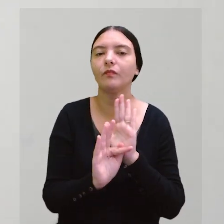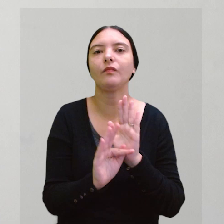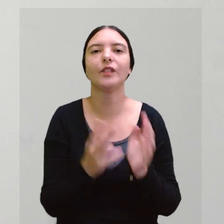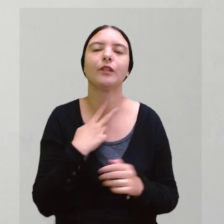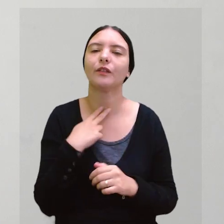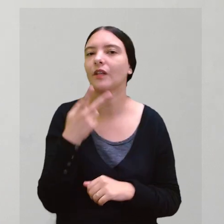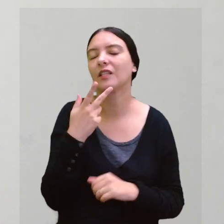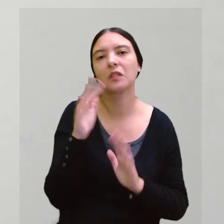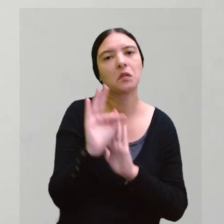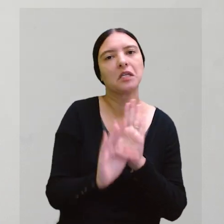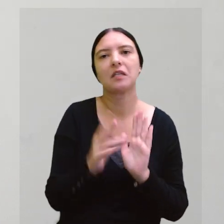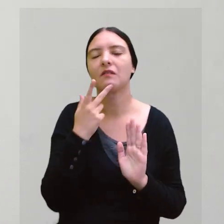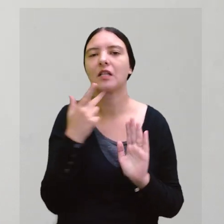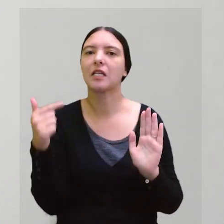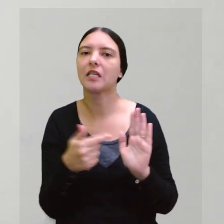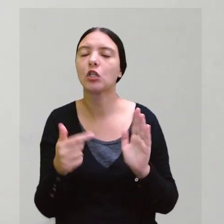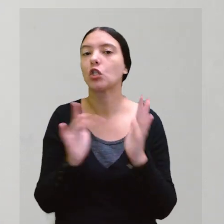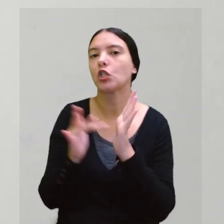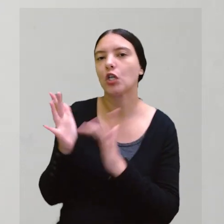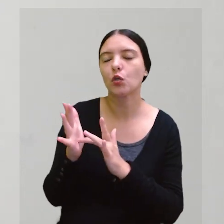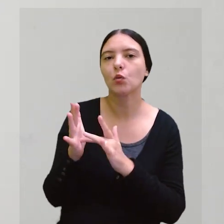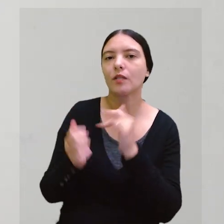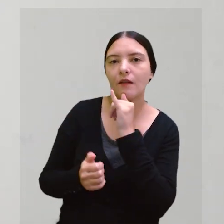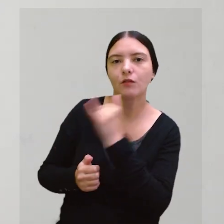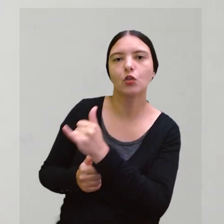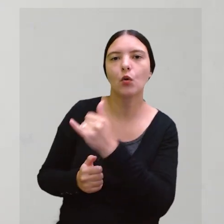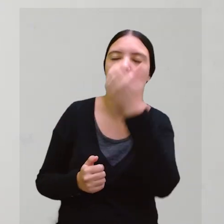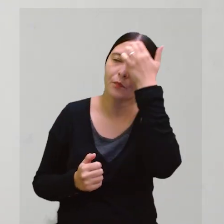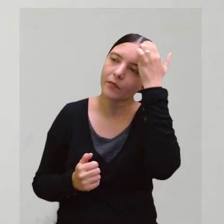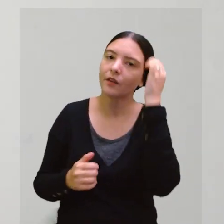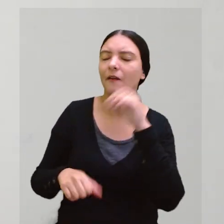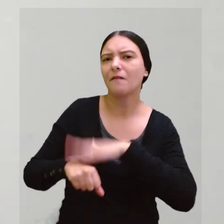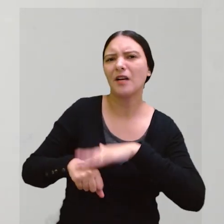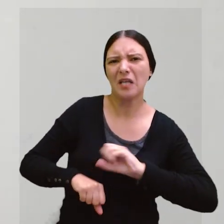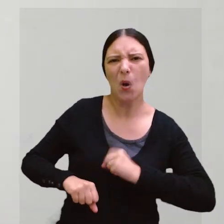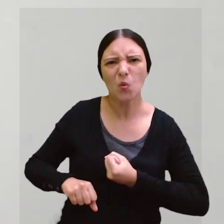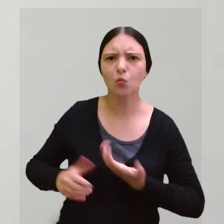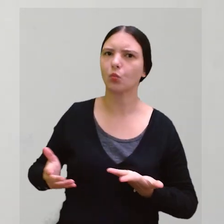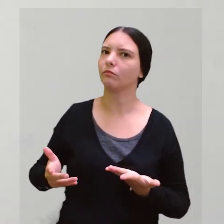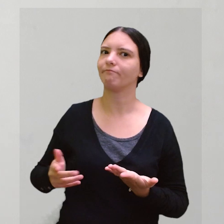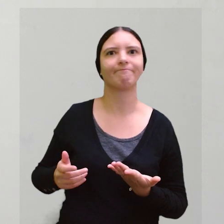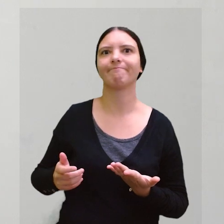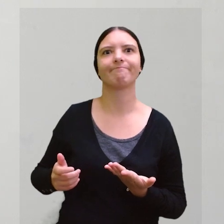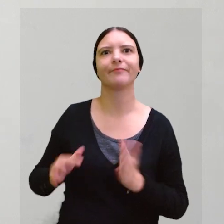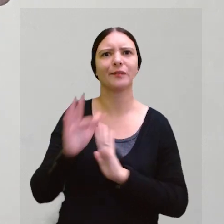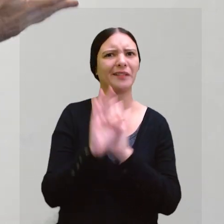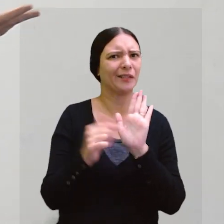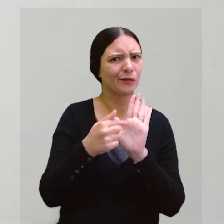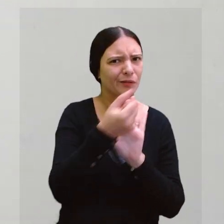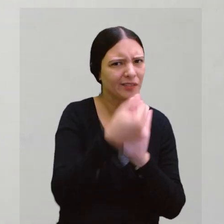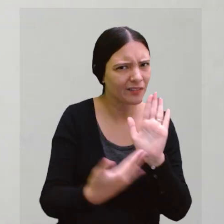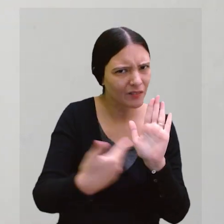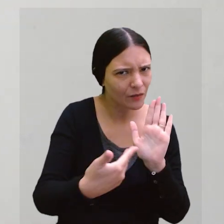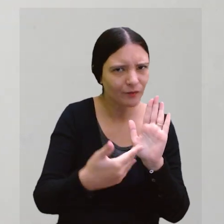não posso falar que o texto está falando assim, Jesus lhe disse, faça o ódio. Também não posso dizer que o texto disse isso, porque o